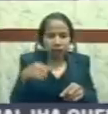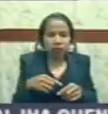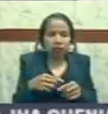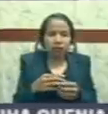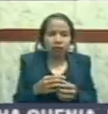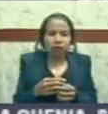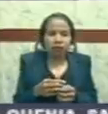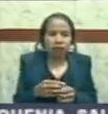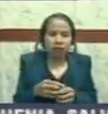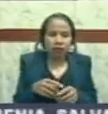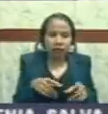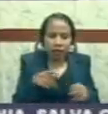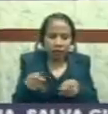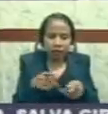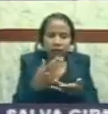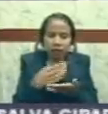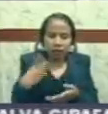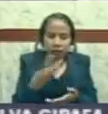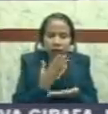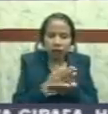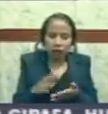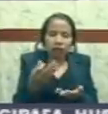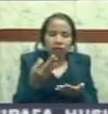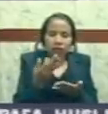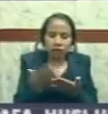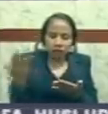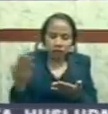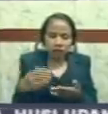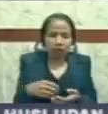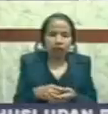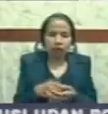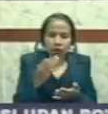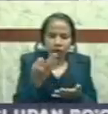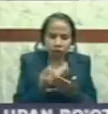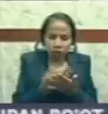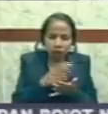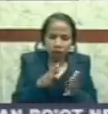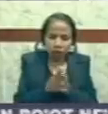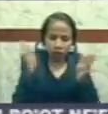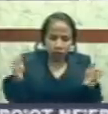Companhia ida, ita só se nini sasan, ine capital minor. Ita só se ne aruka mai.